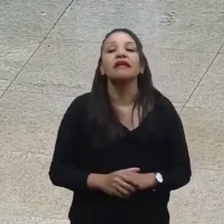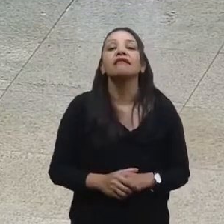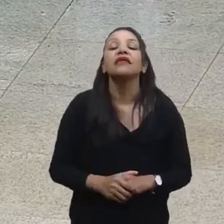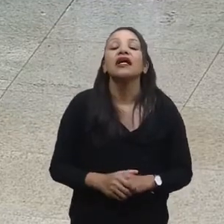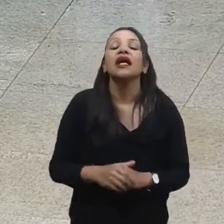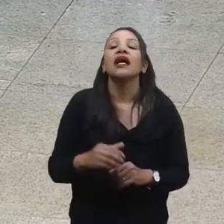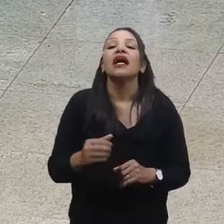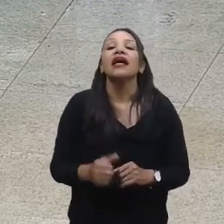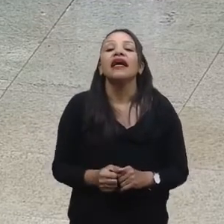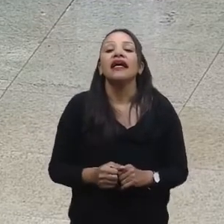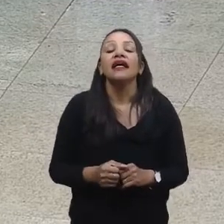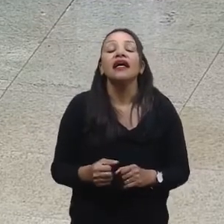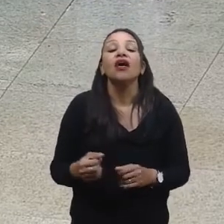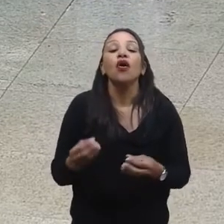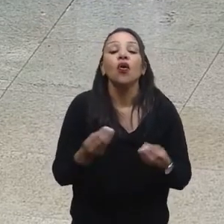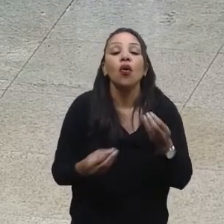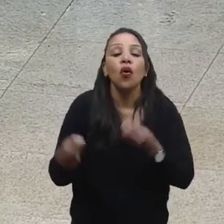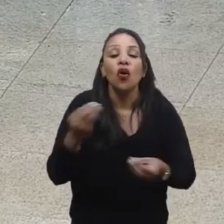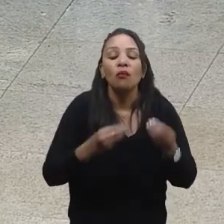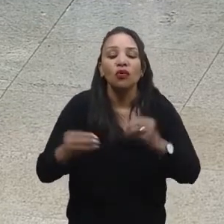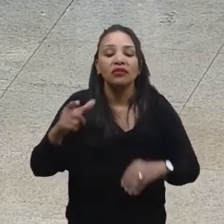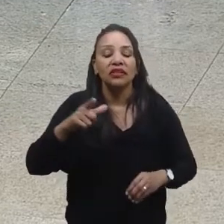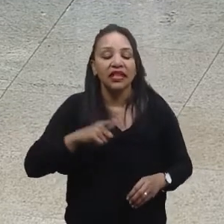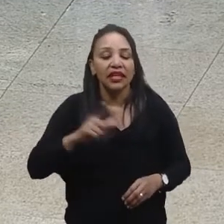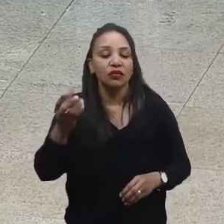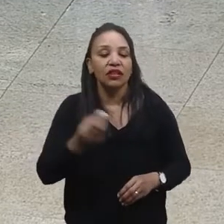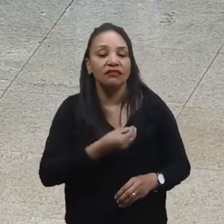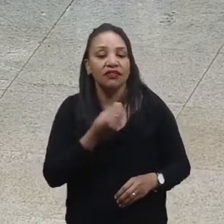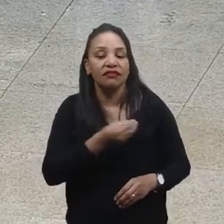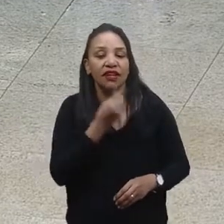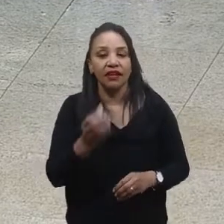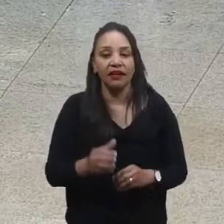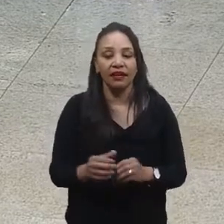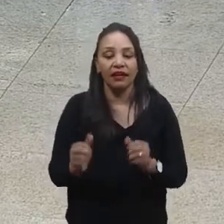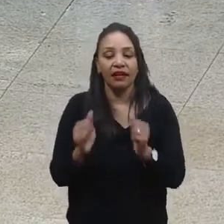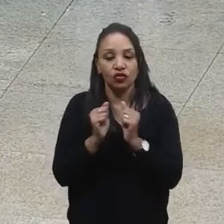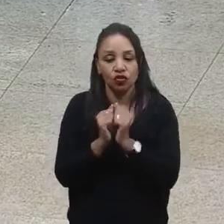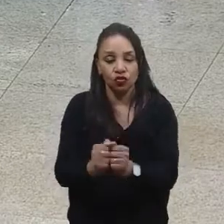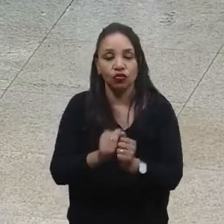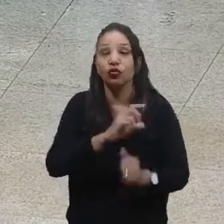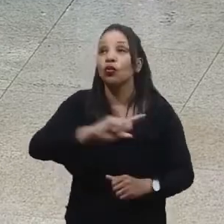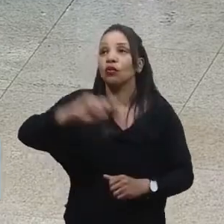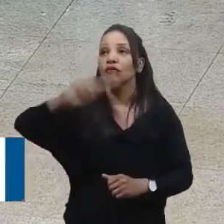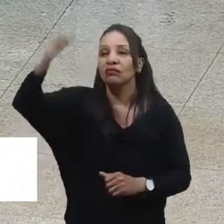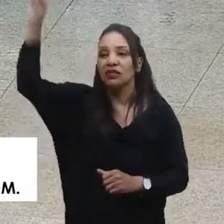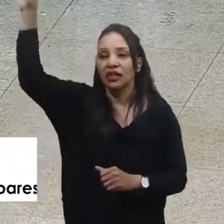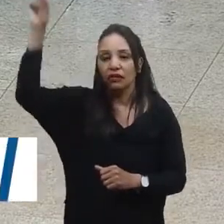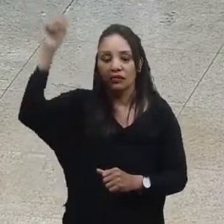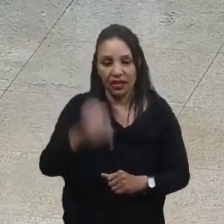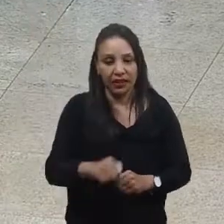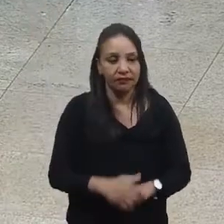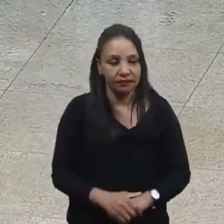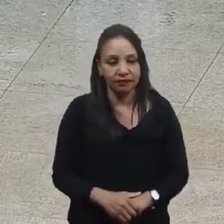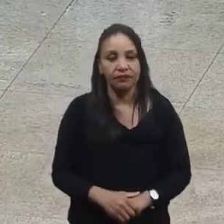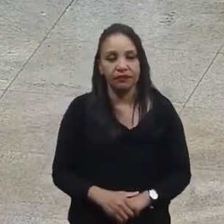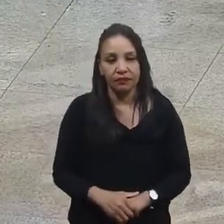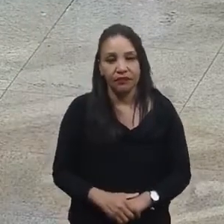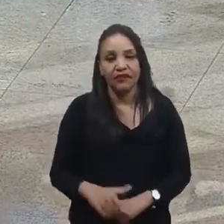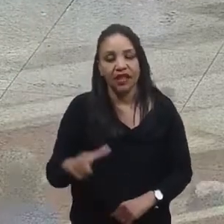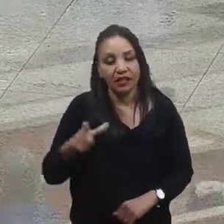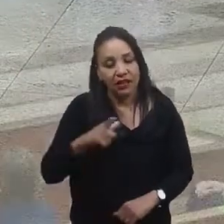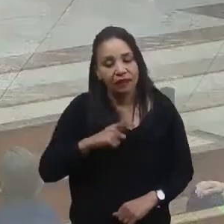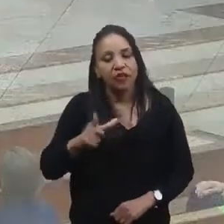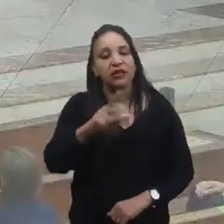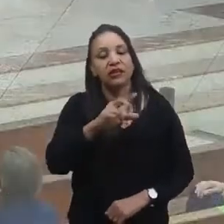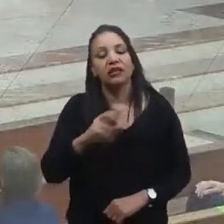vivida em Deus quando a gente compreende assim é óbvio que nós vamos ter mais responsabilidade nas nossas